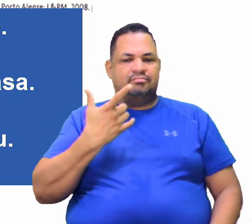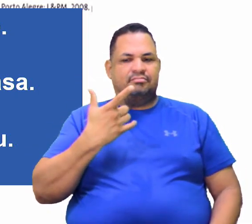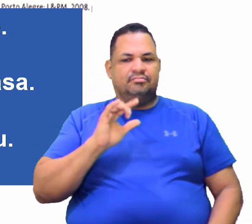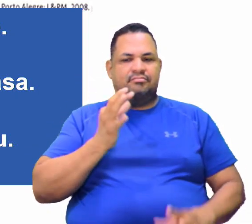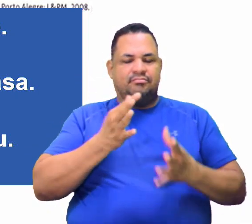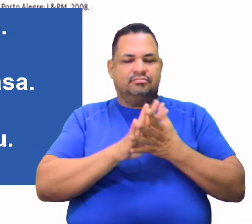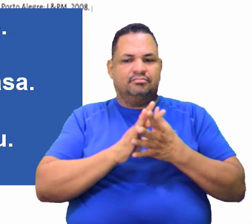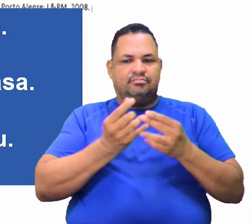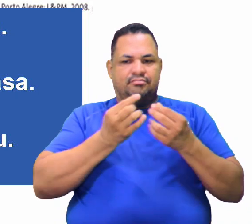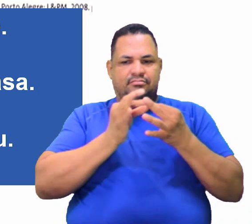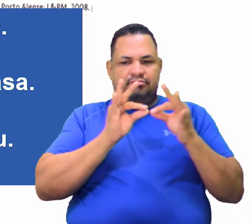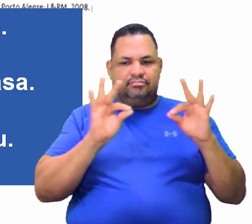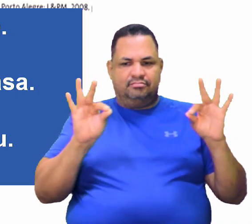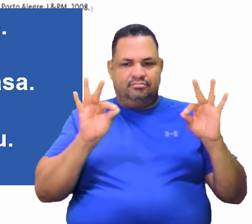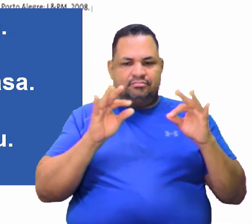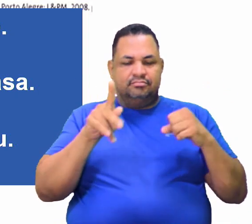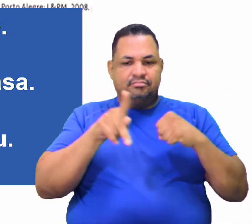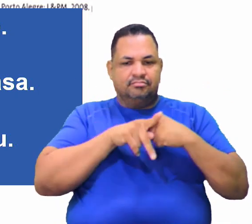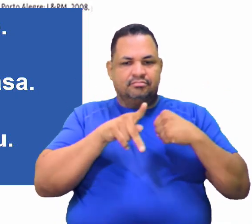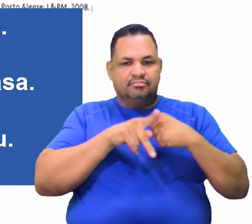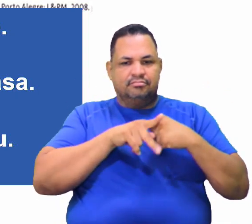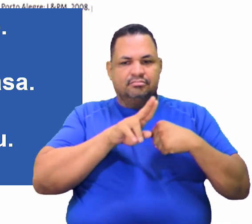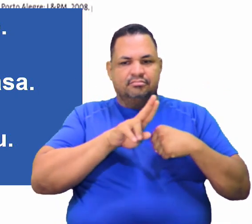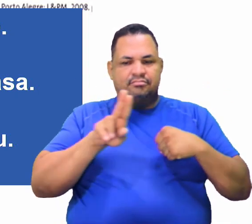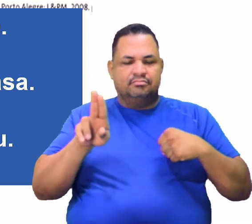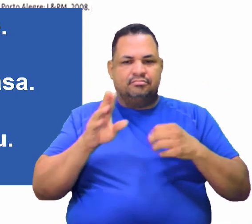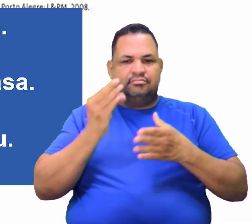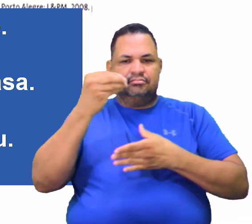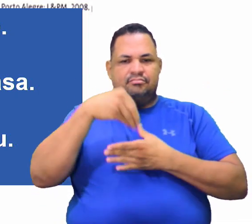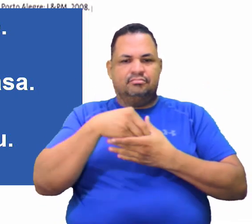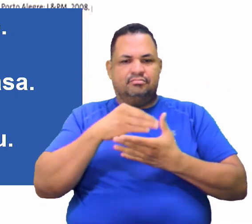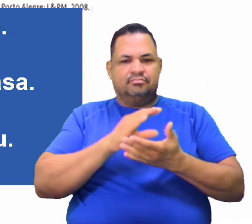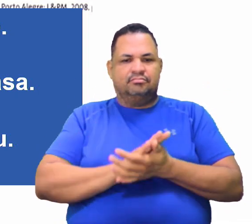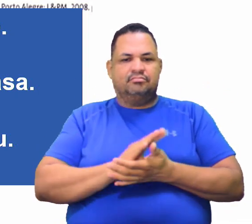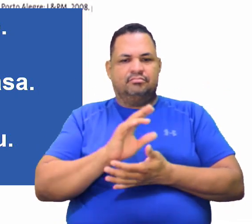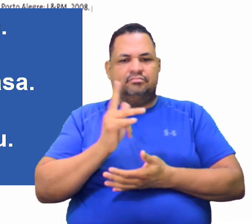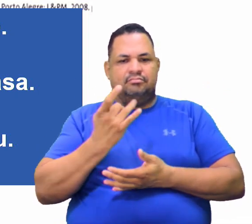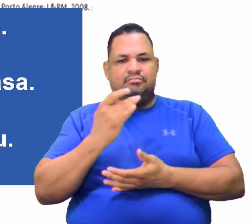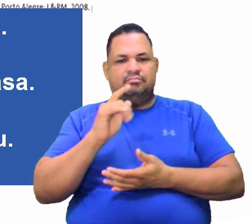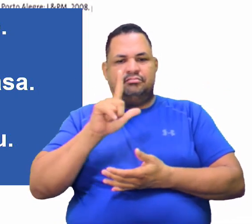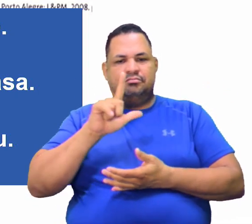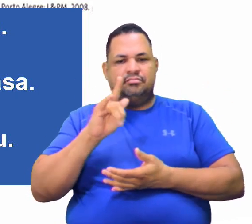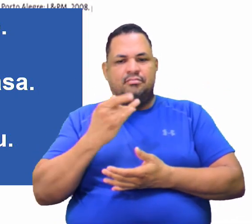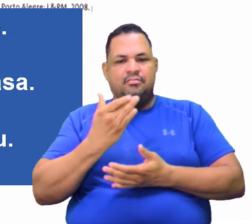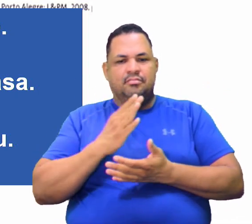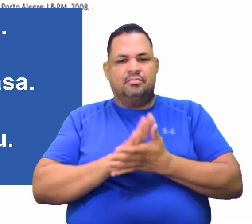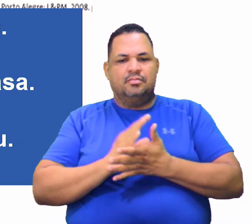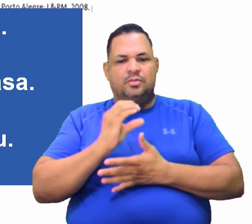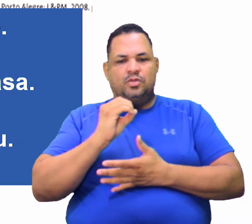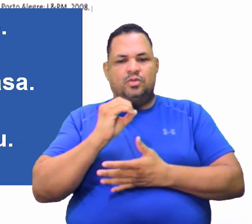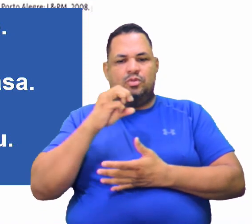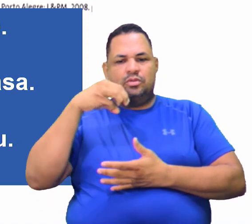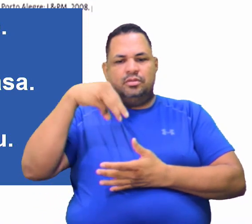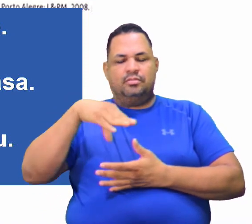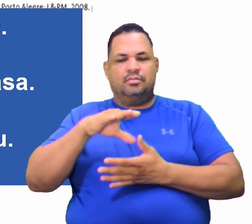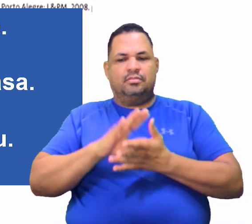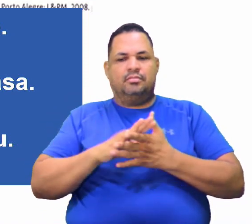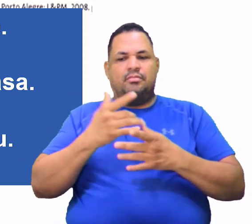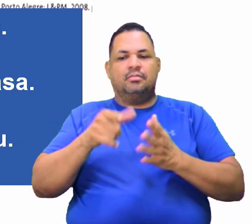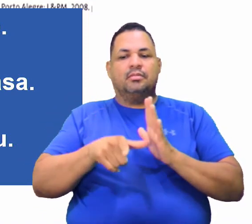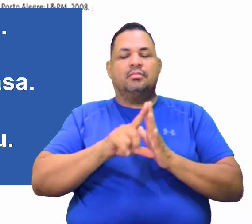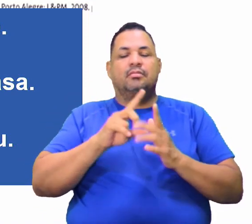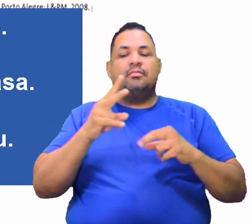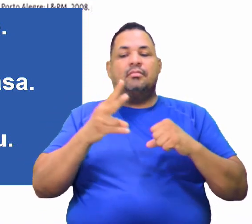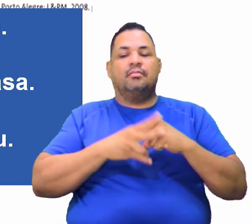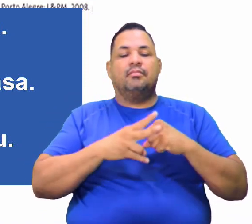posição do pronome átono. Tem um lhe, eu tenho um o, eu tenho um me. Então, ficou para antes do verbo. Por